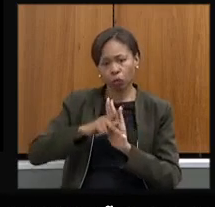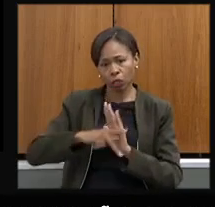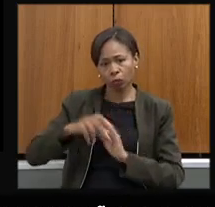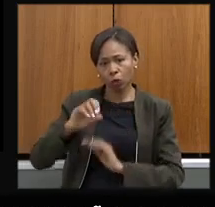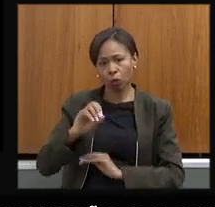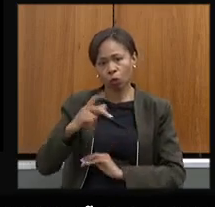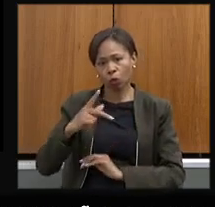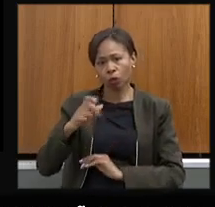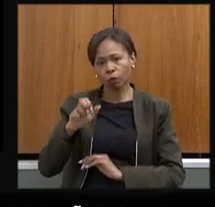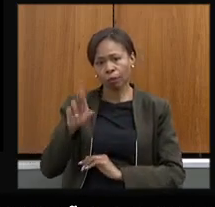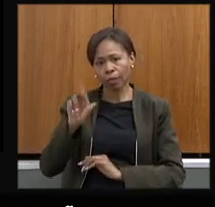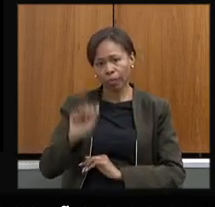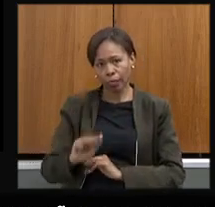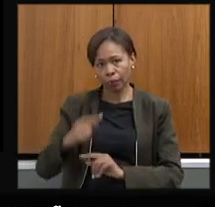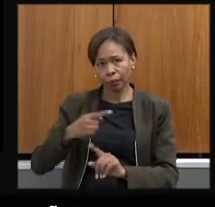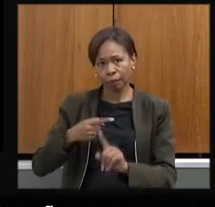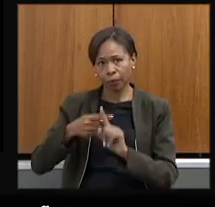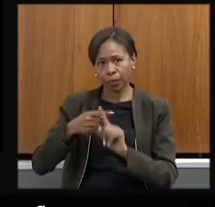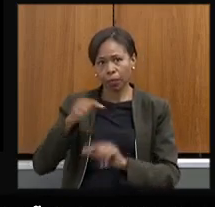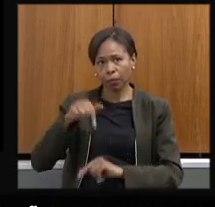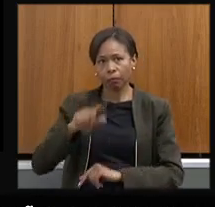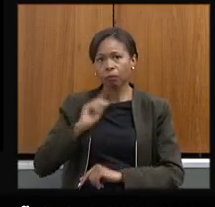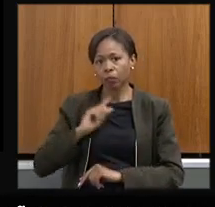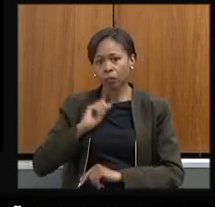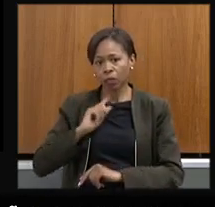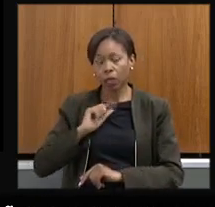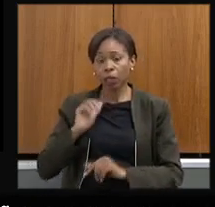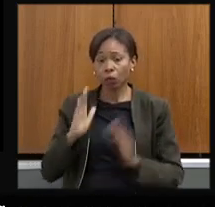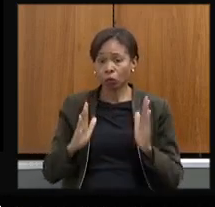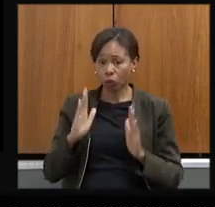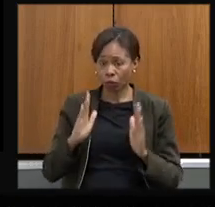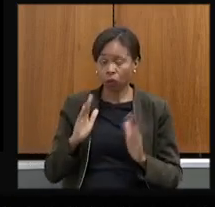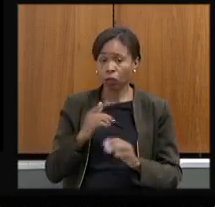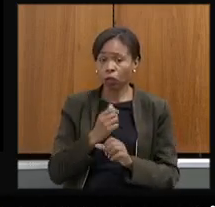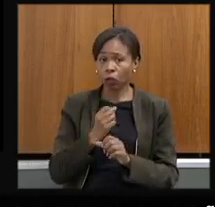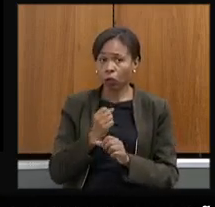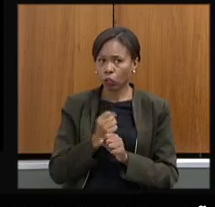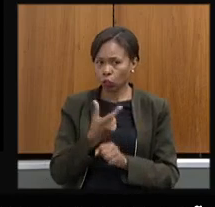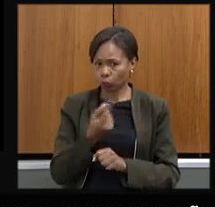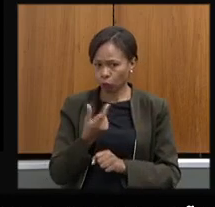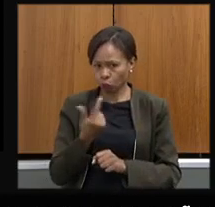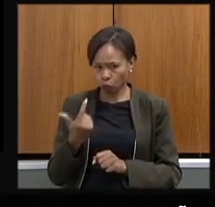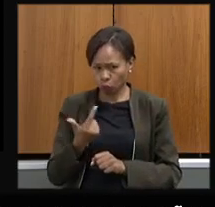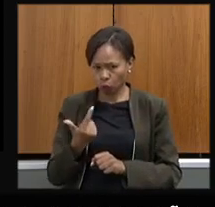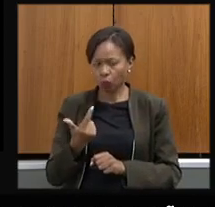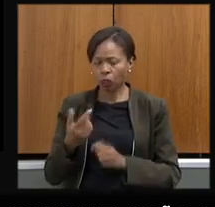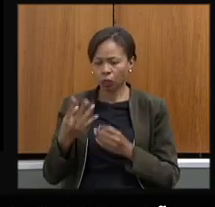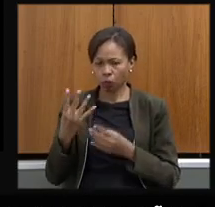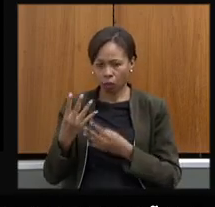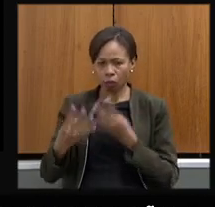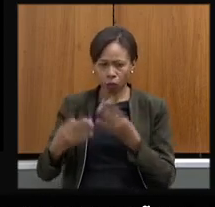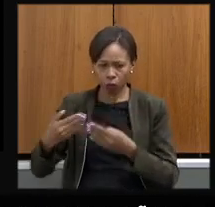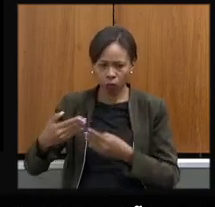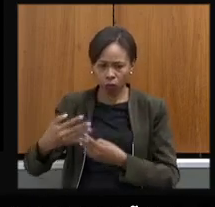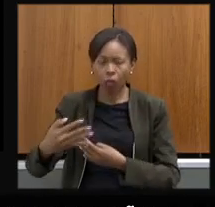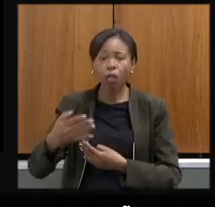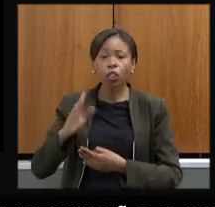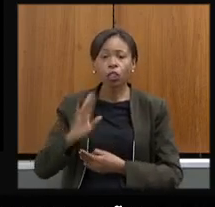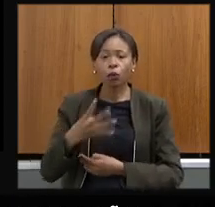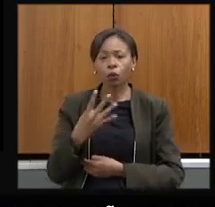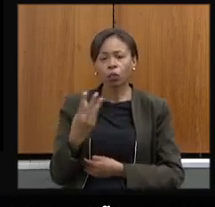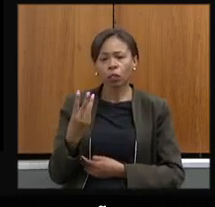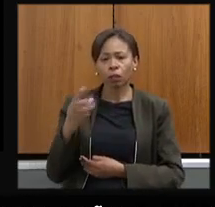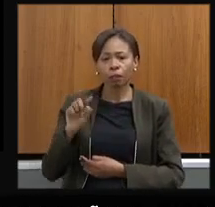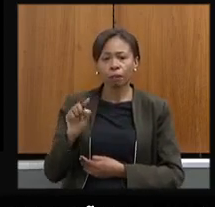disse só nesse primeiro quadrimestre 2022 nós temos uma expectativa temos não já foram realizados 43 mil